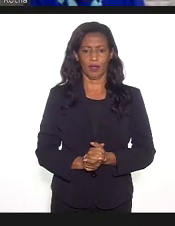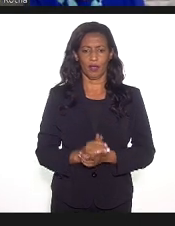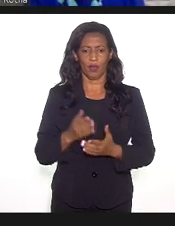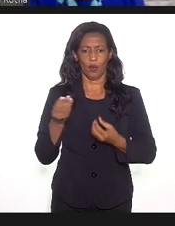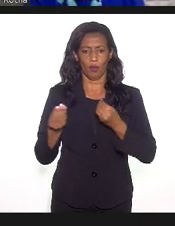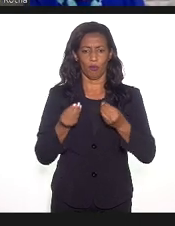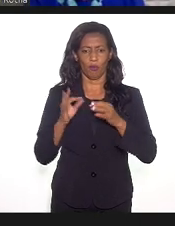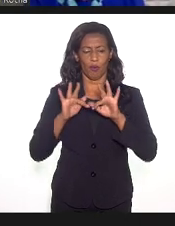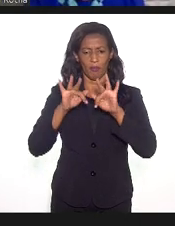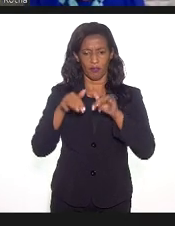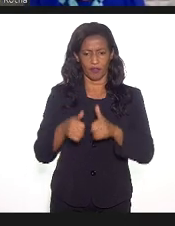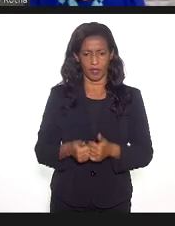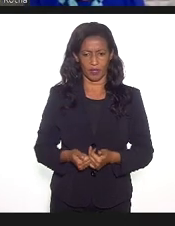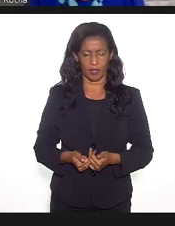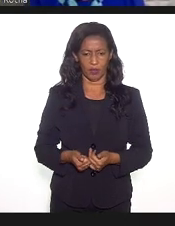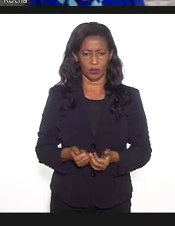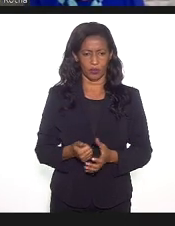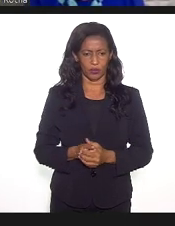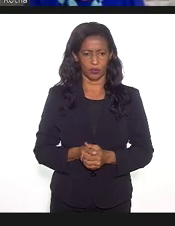final,